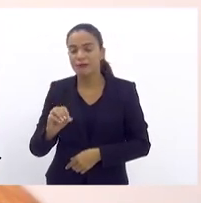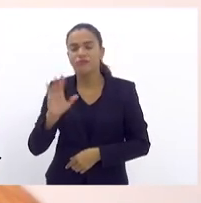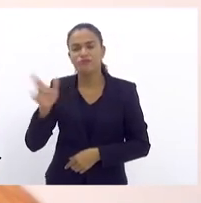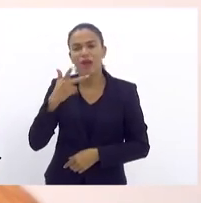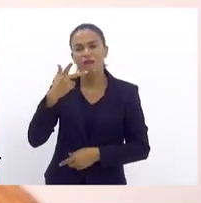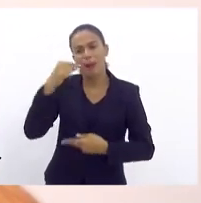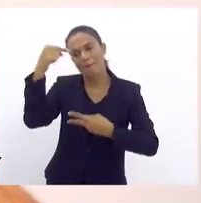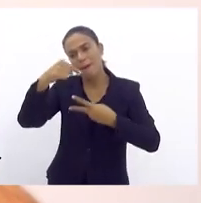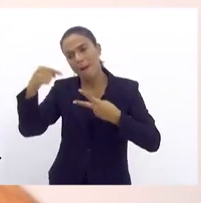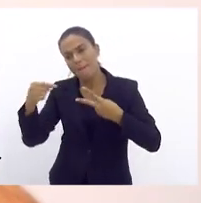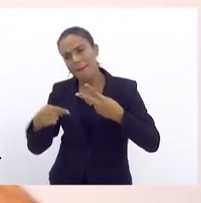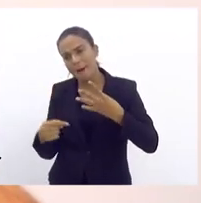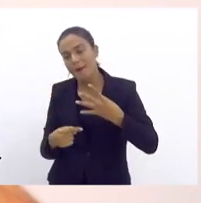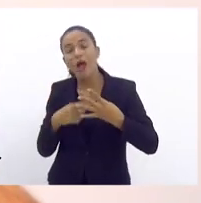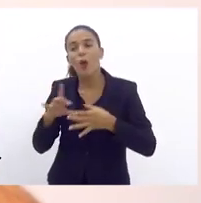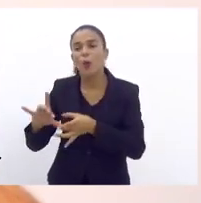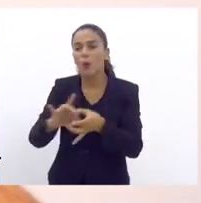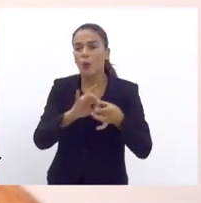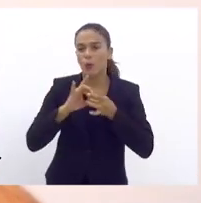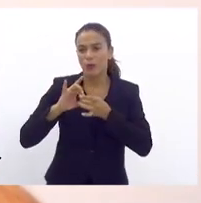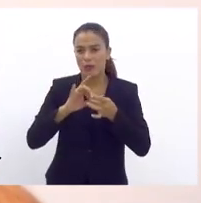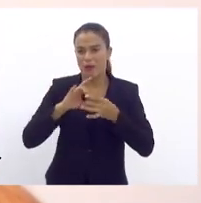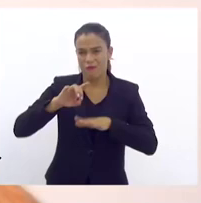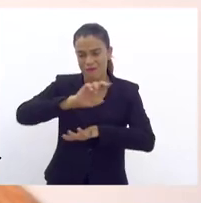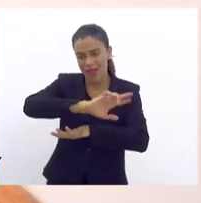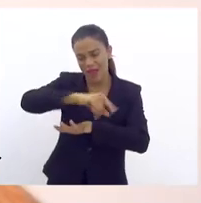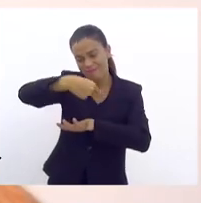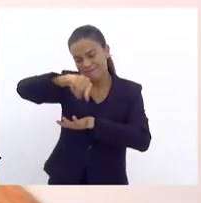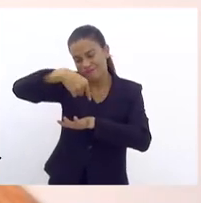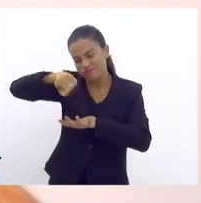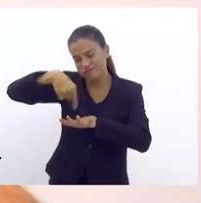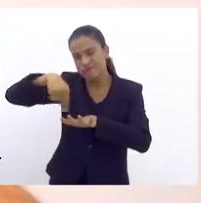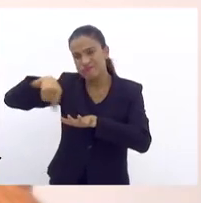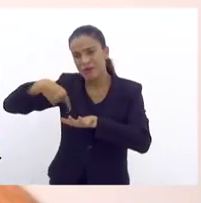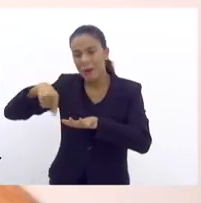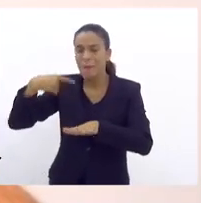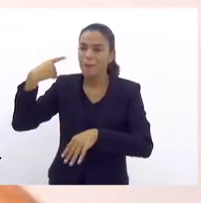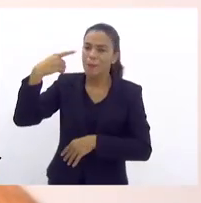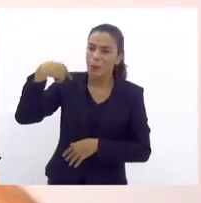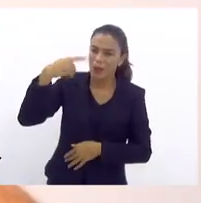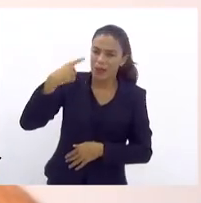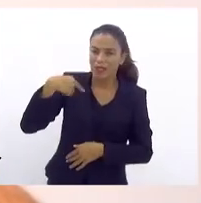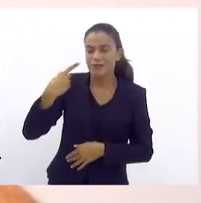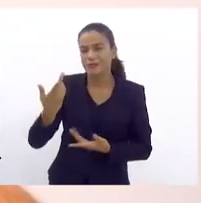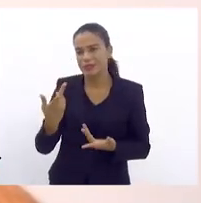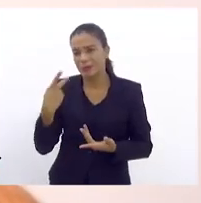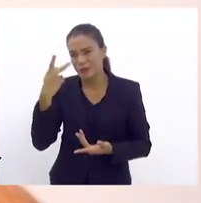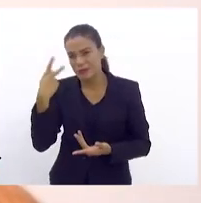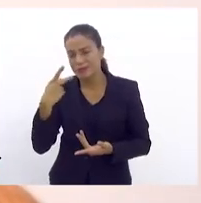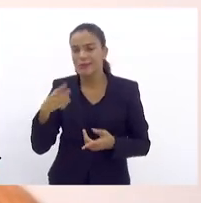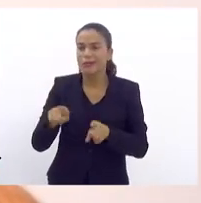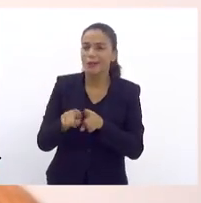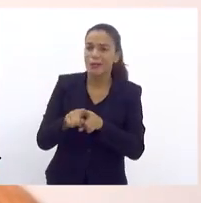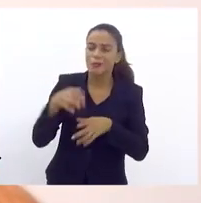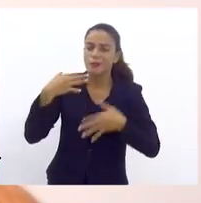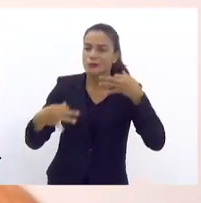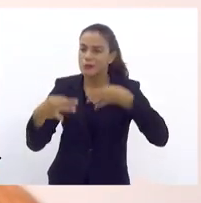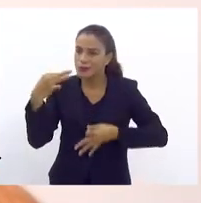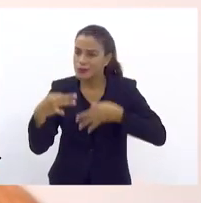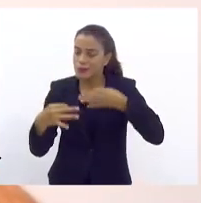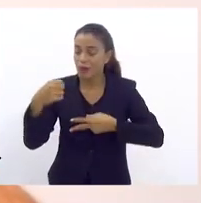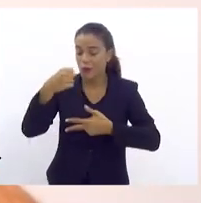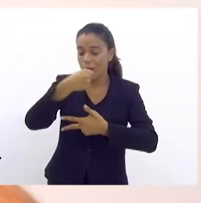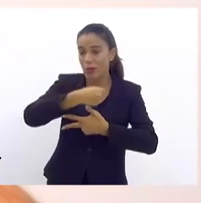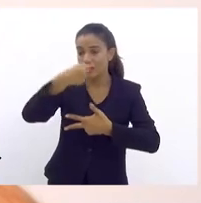essa união de várias forças né políticas dentro do Estado a gente tendo legislativo o judiciário né o